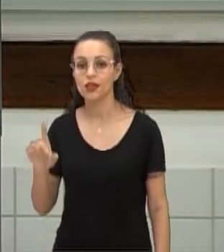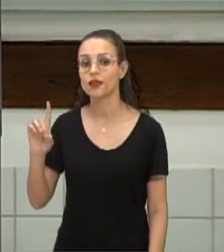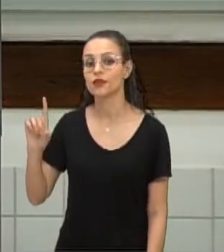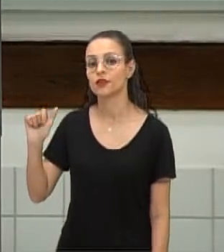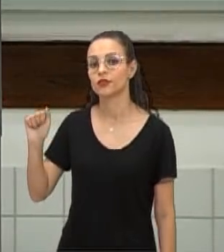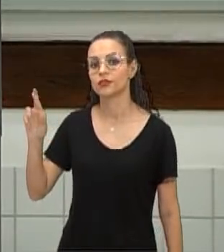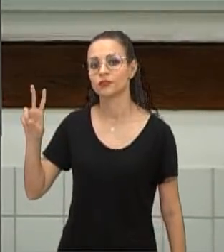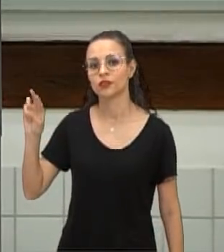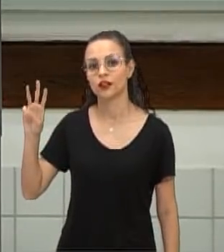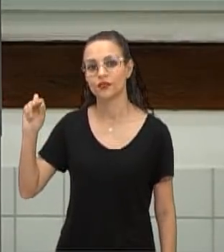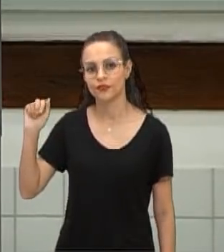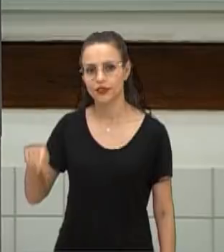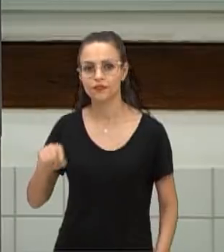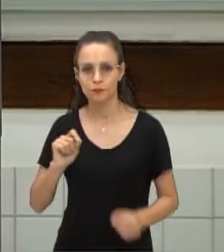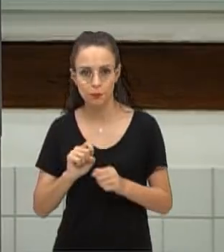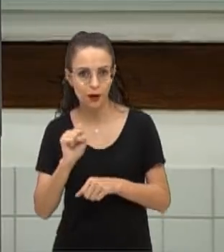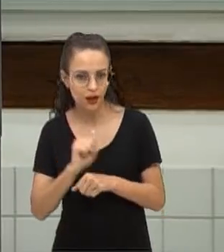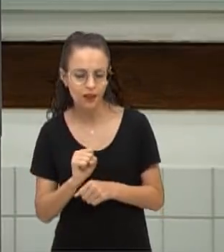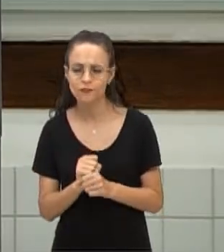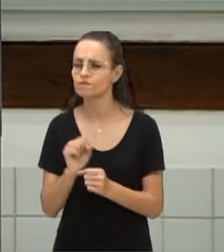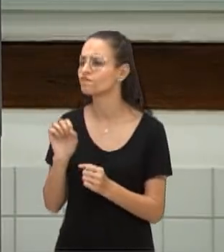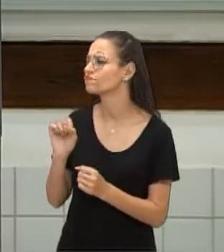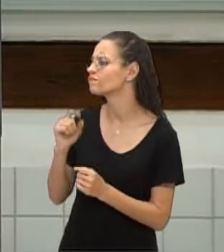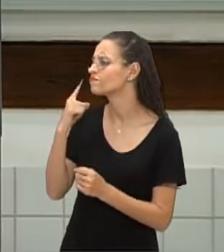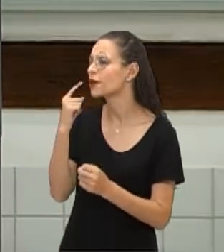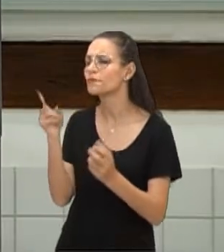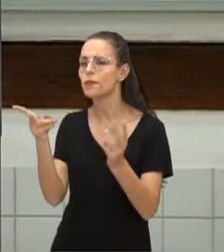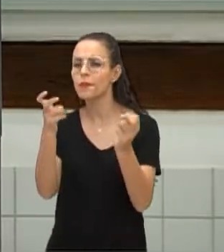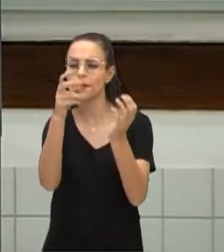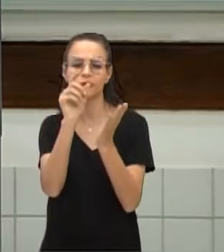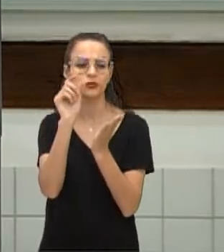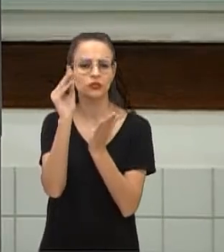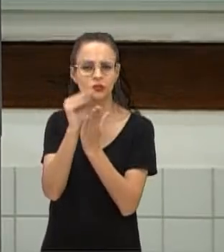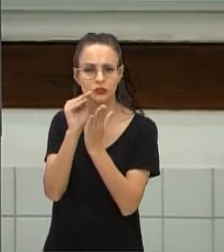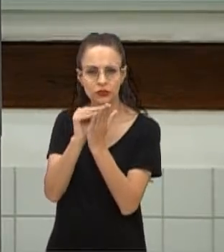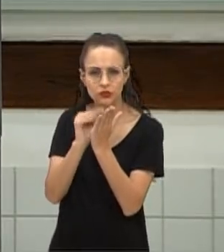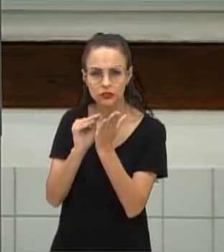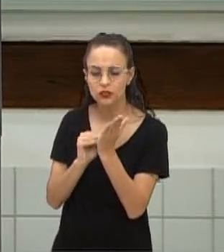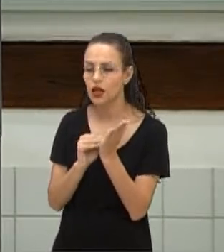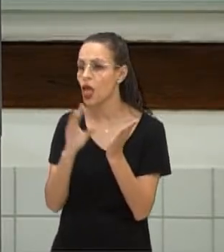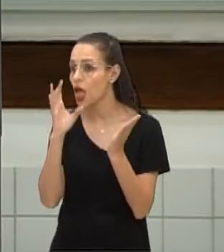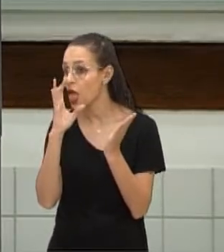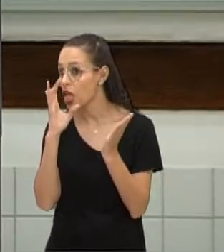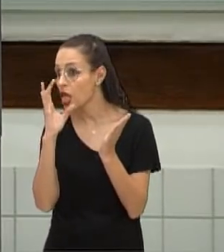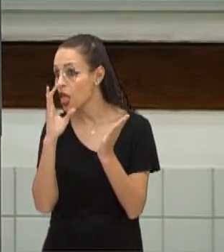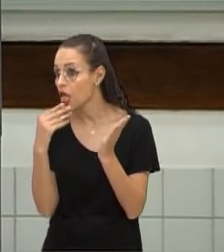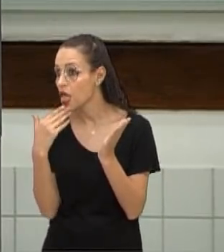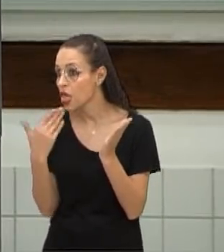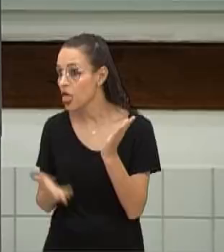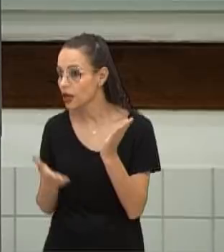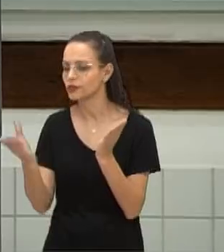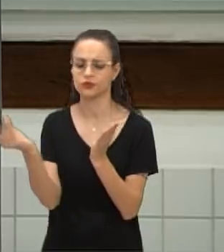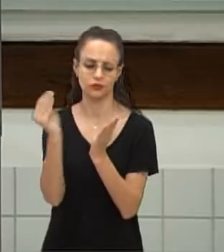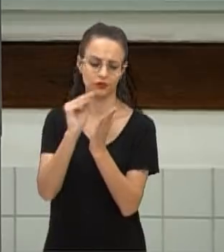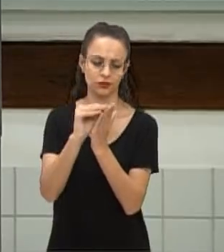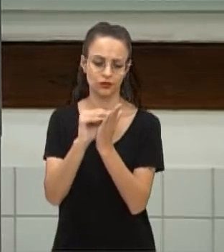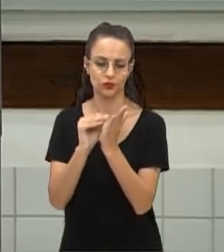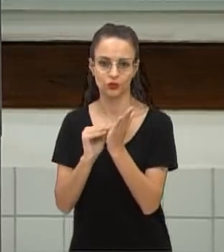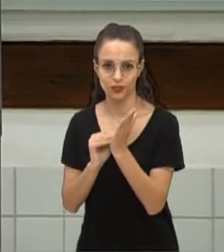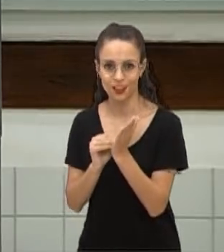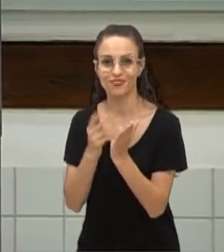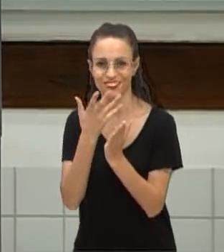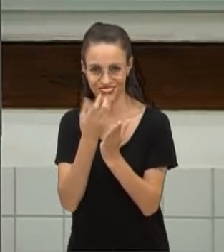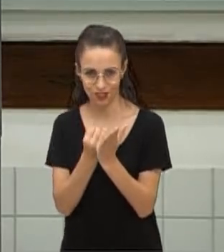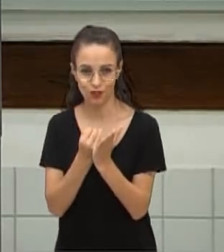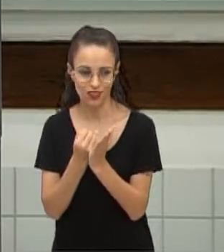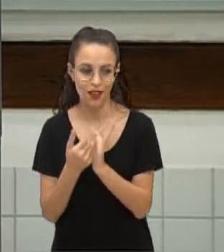e fazia os seus registros. E tudo que ele anotava, tudo que ele se surpreendia, além dele anotar para catalogar